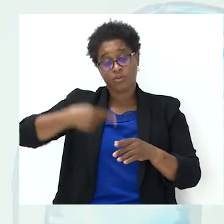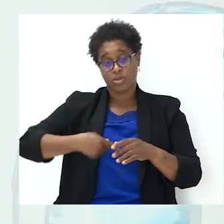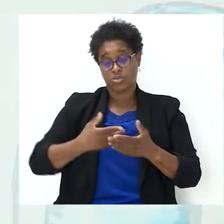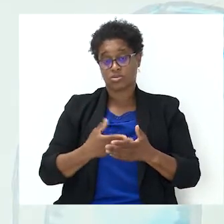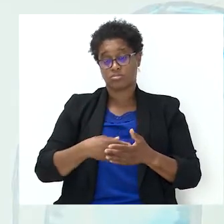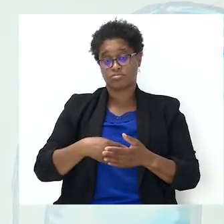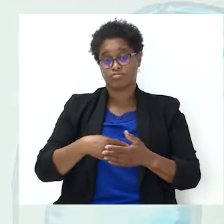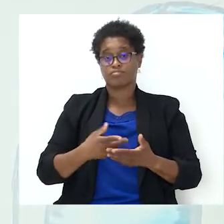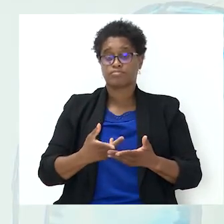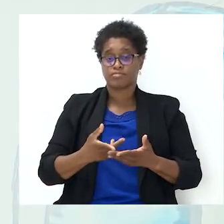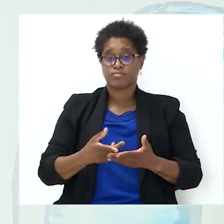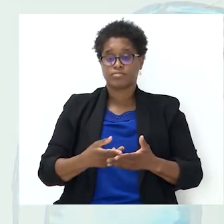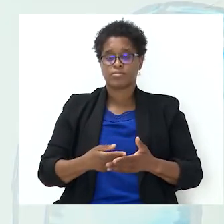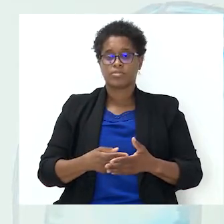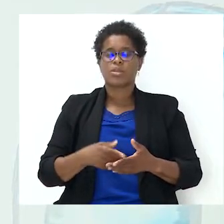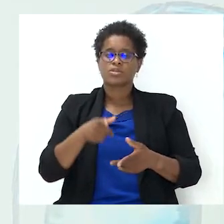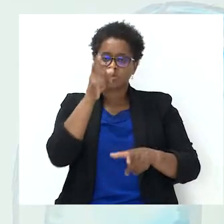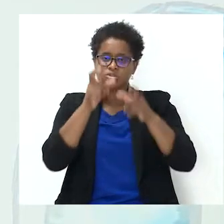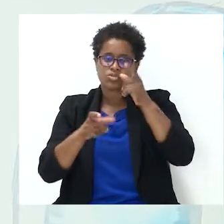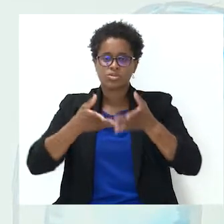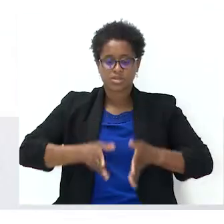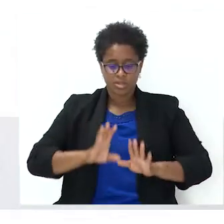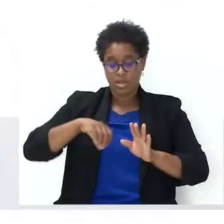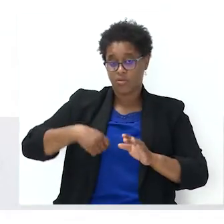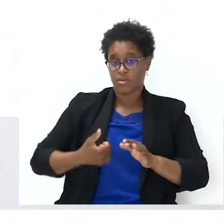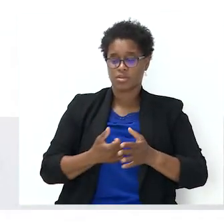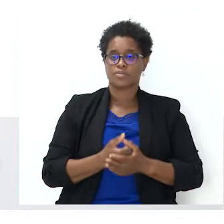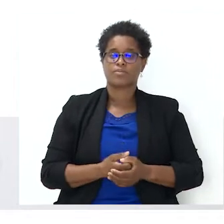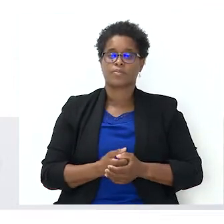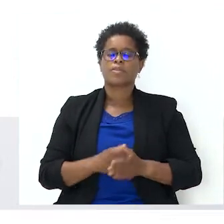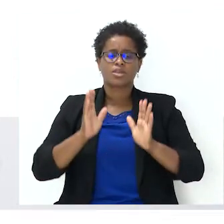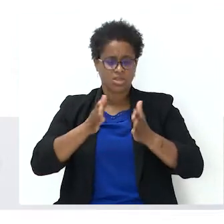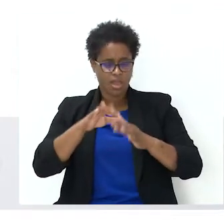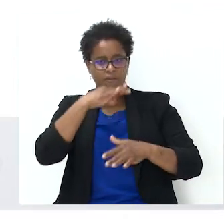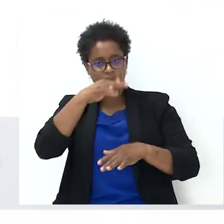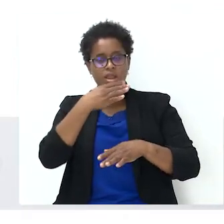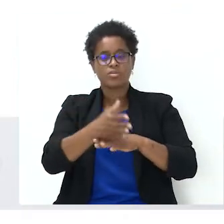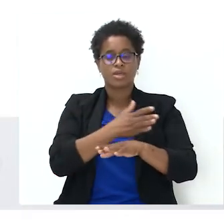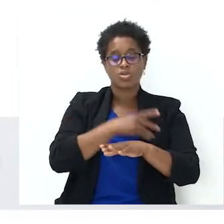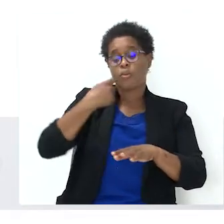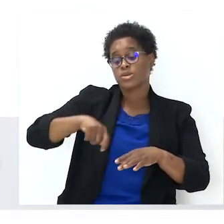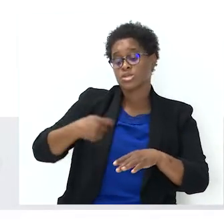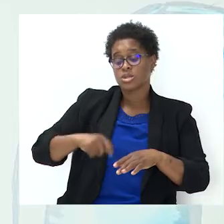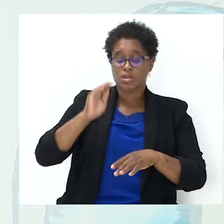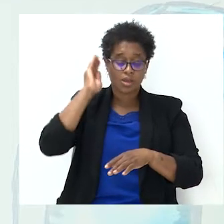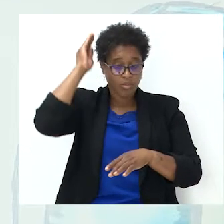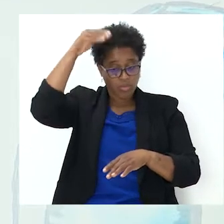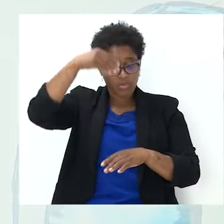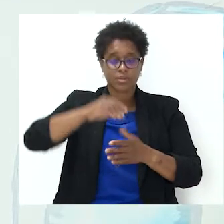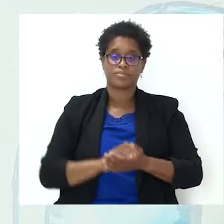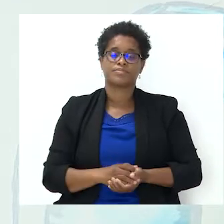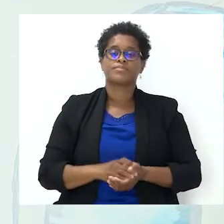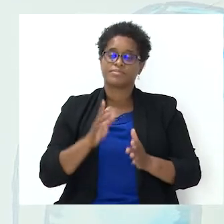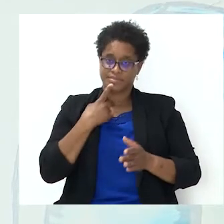dos cidadãos cabo-verdianos. Já falamos do Presidente da